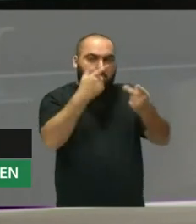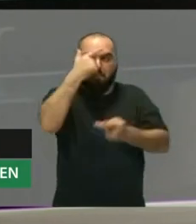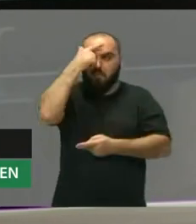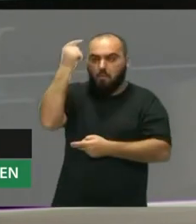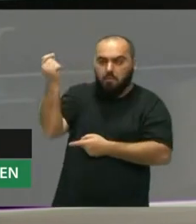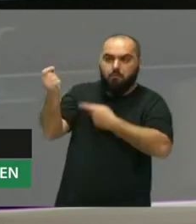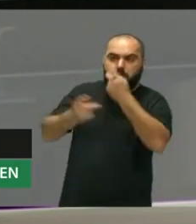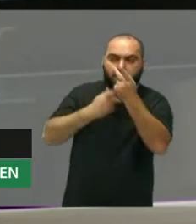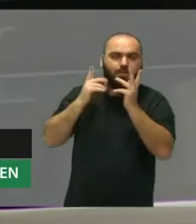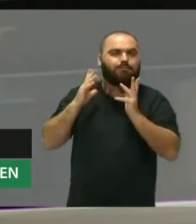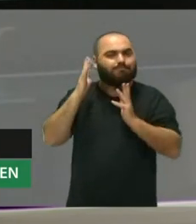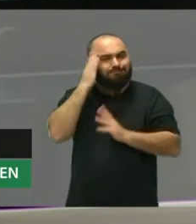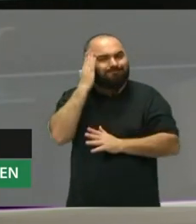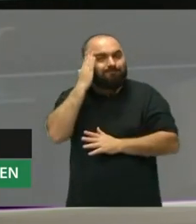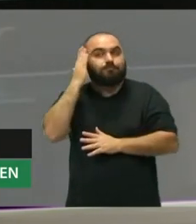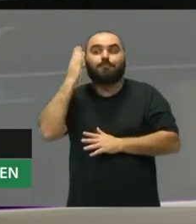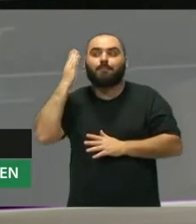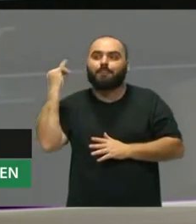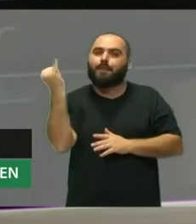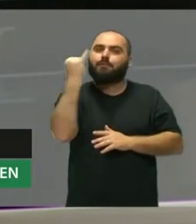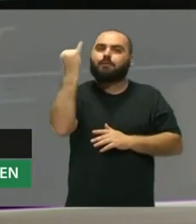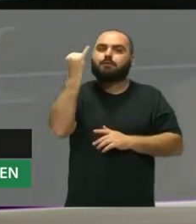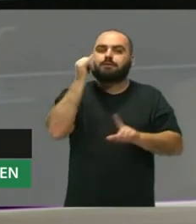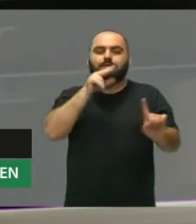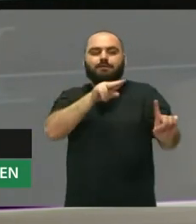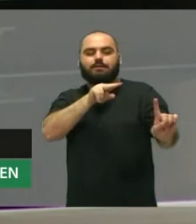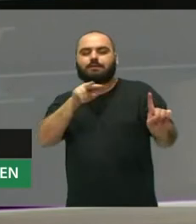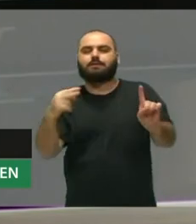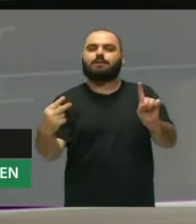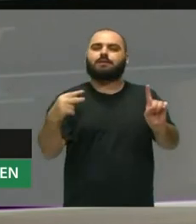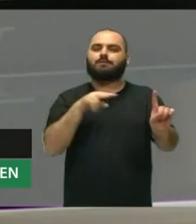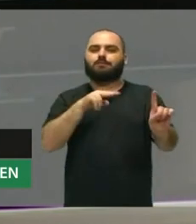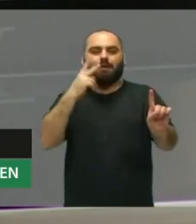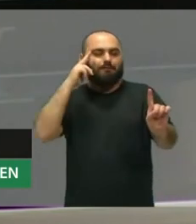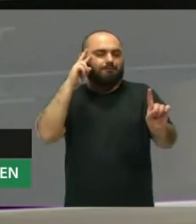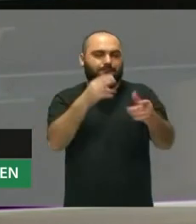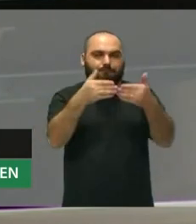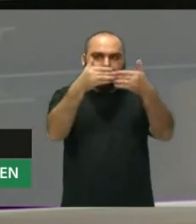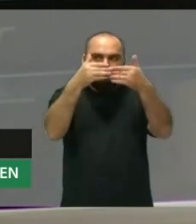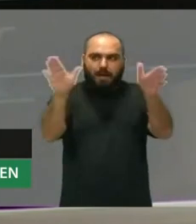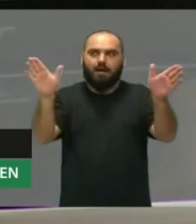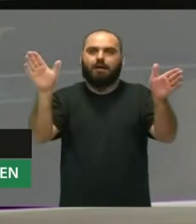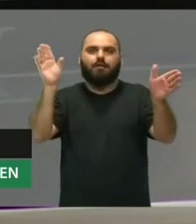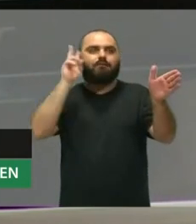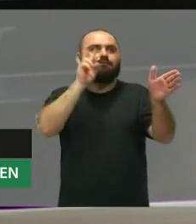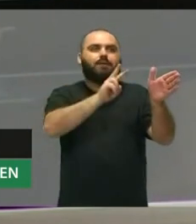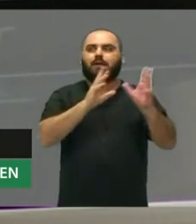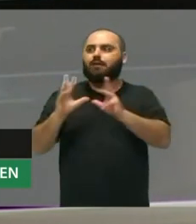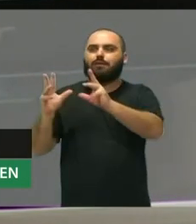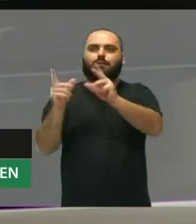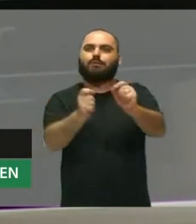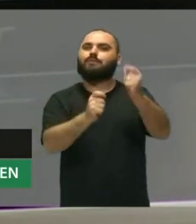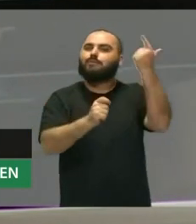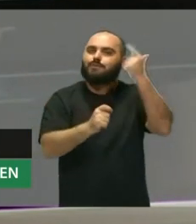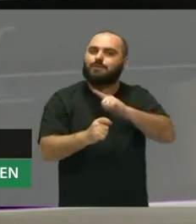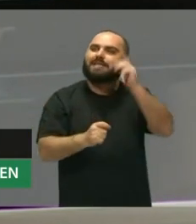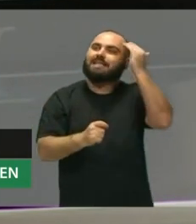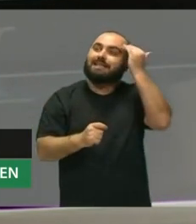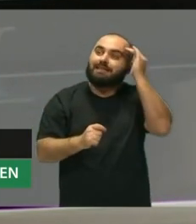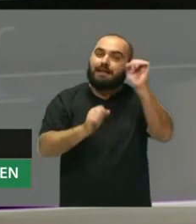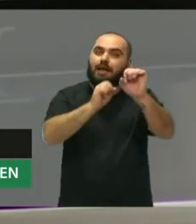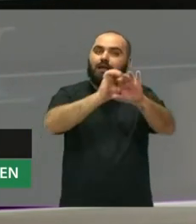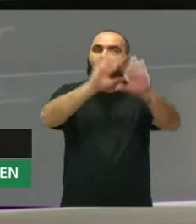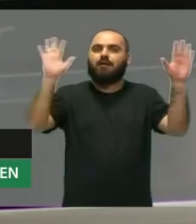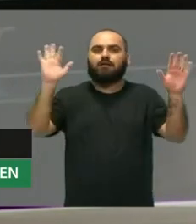importante levantar as questões de transparência. Então, para que nós consigamos entender o processo e ter uma discussão